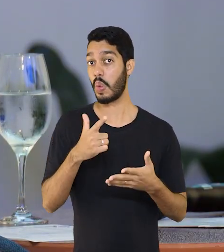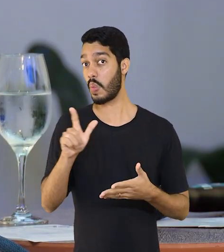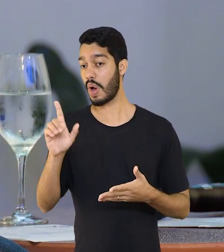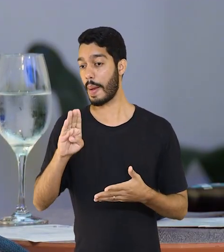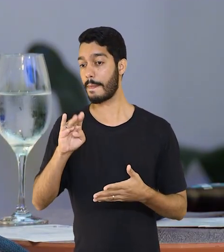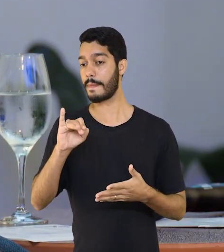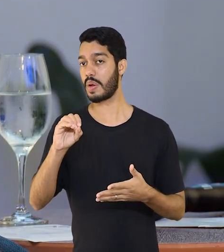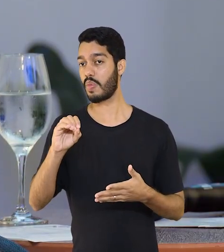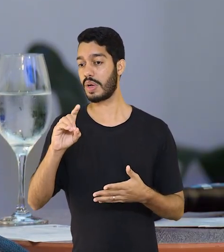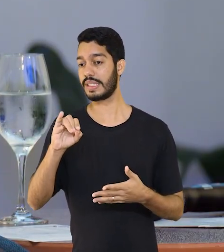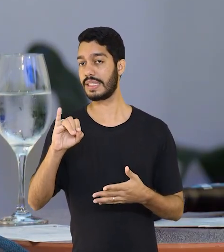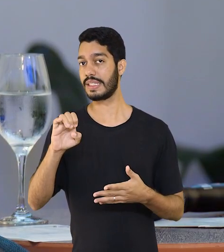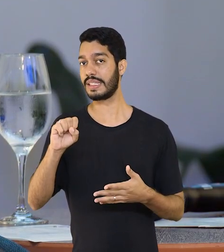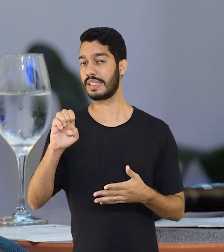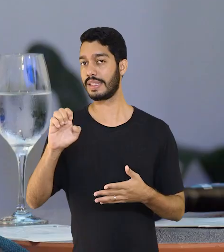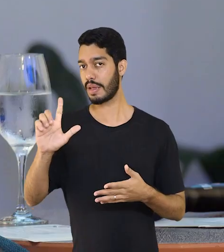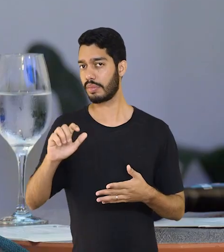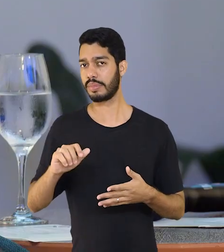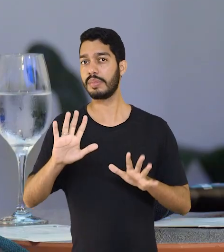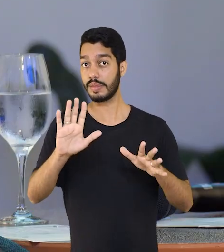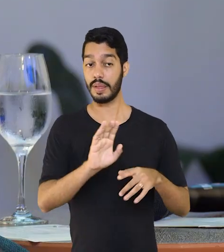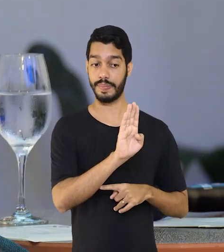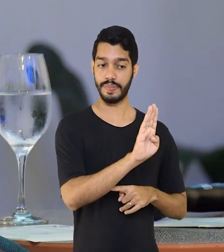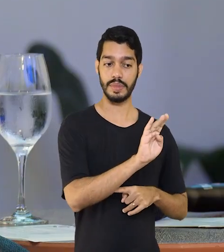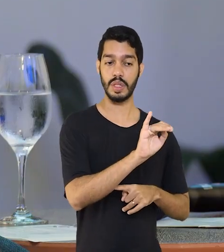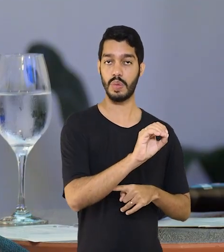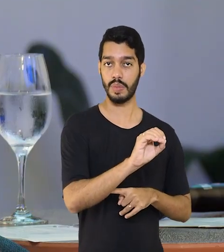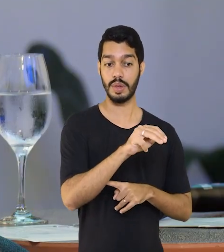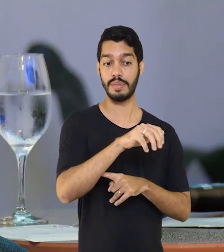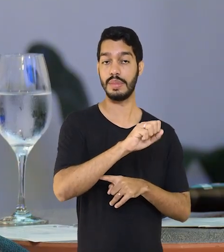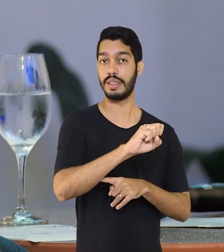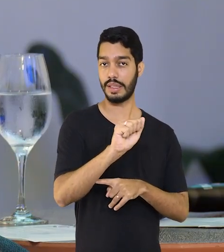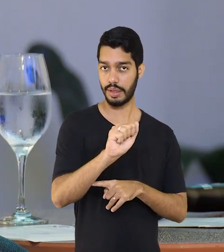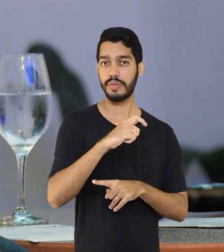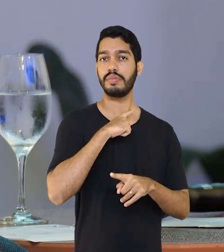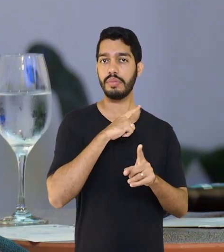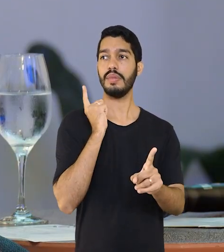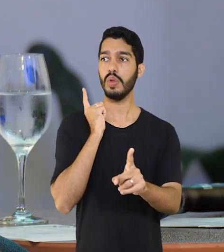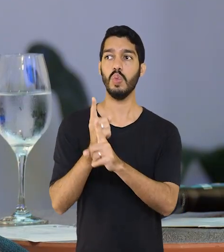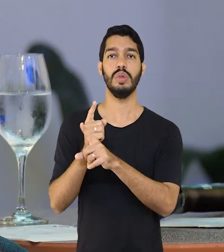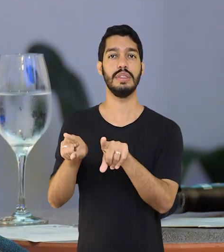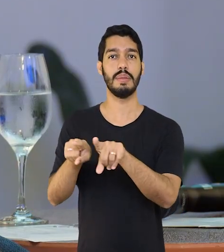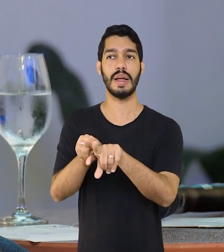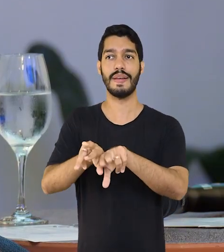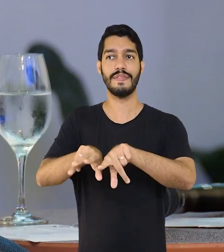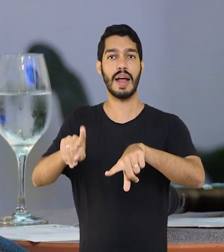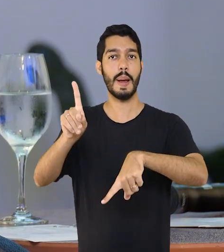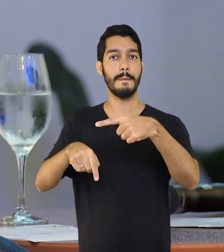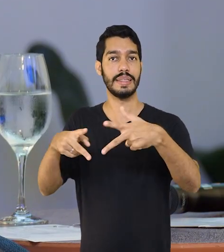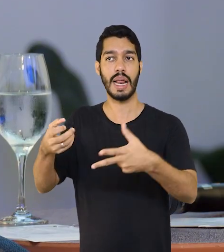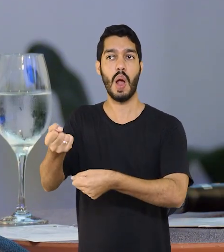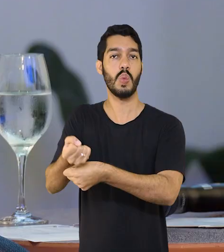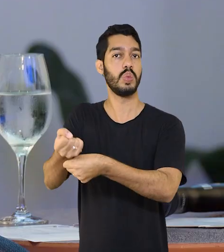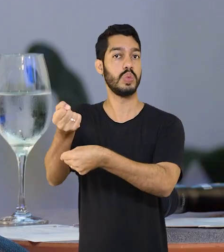a biomassa ela tem um potencial de ser utilizado também em materiais construtivos, né, na